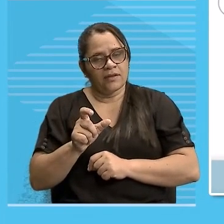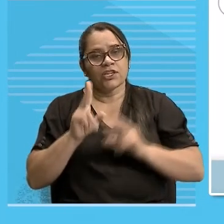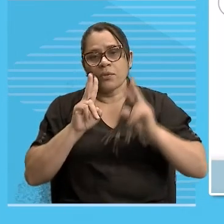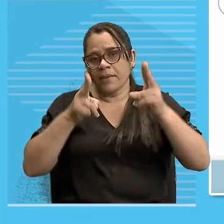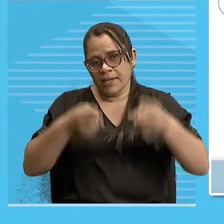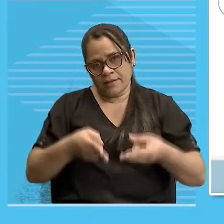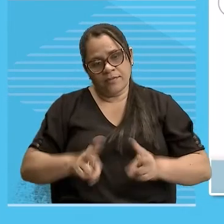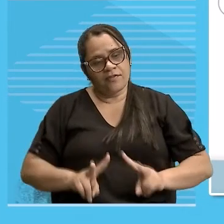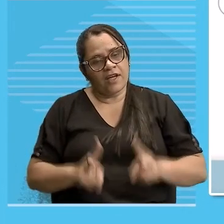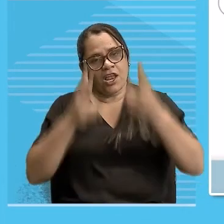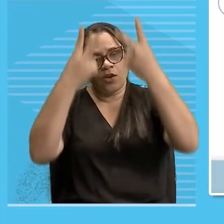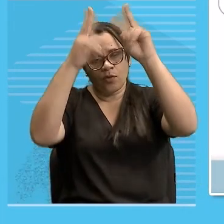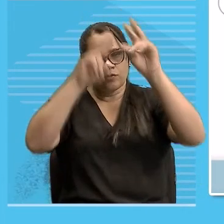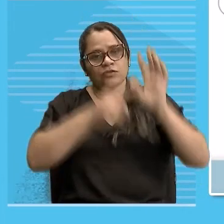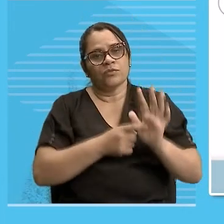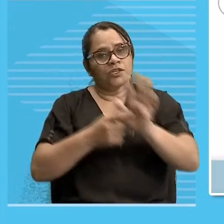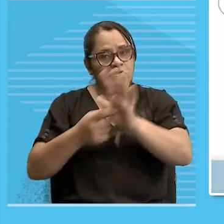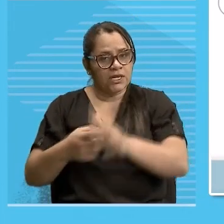apresentar sentimentos e emoções. Olha aí.